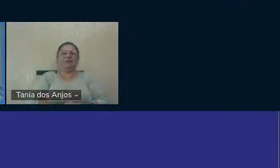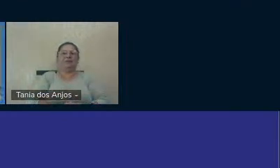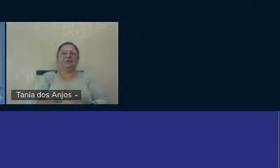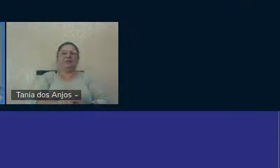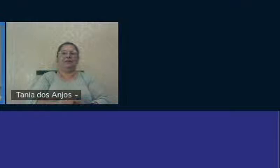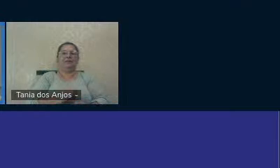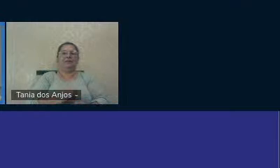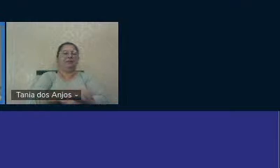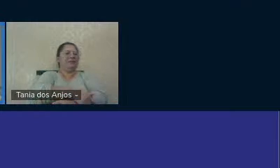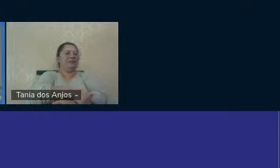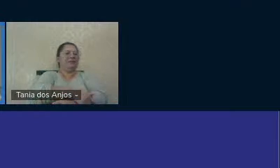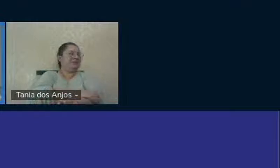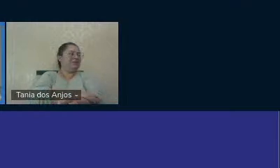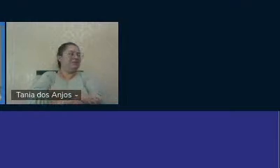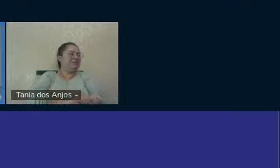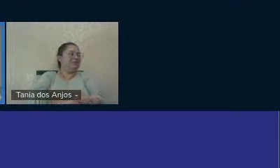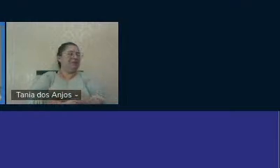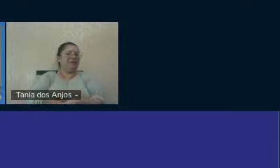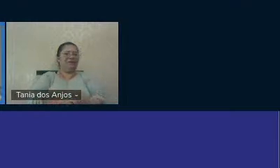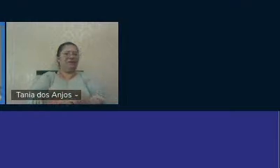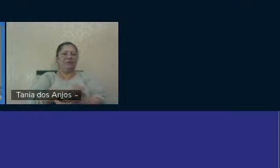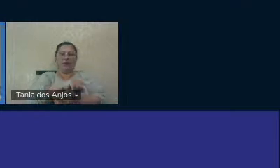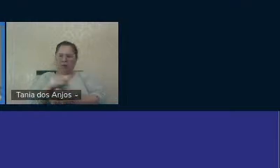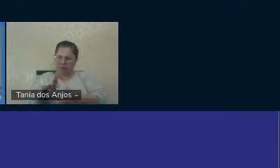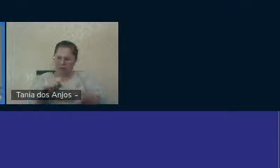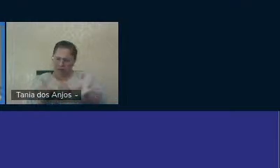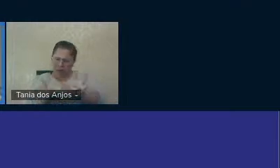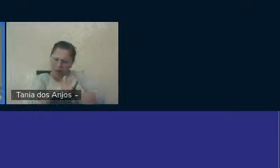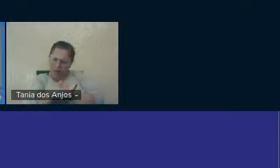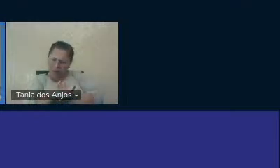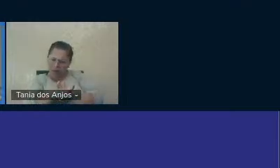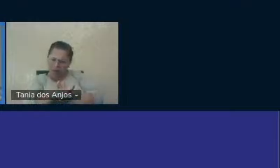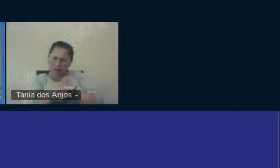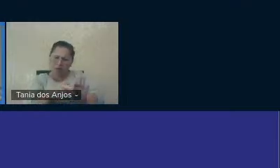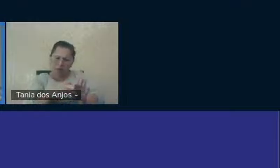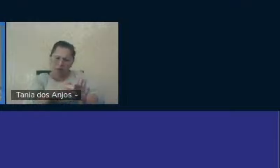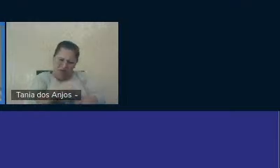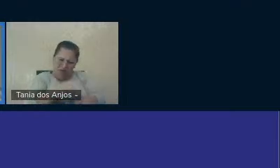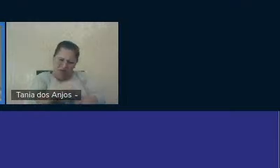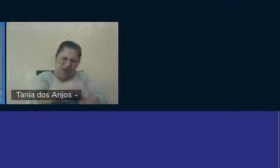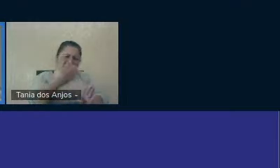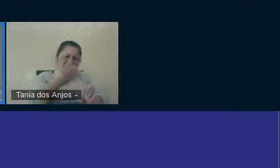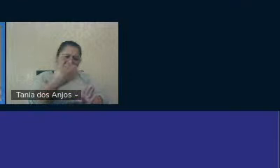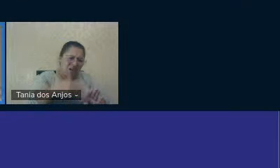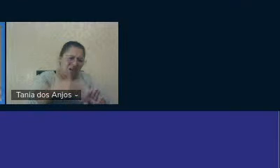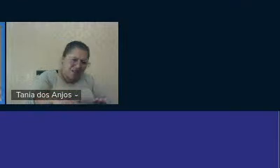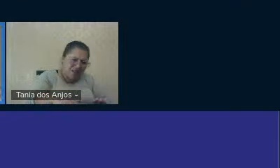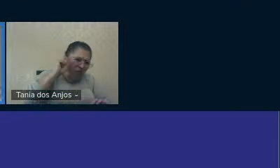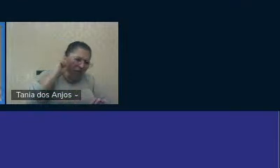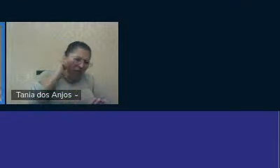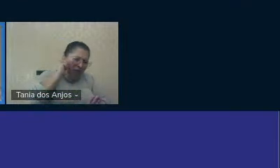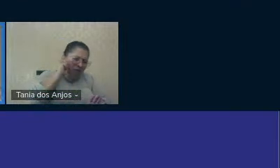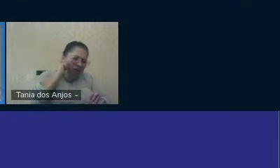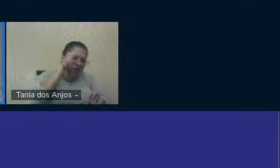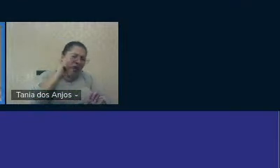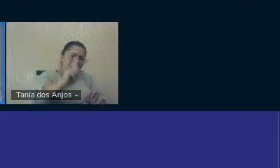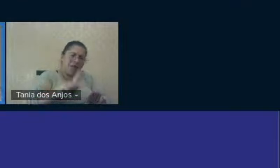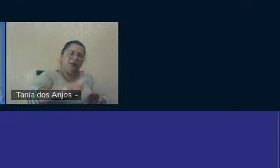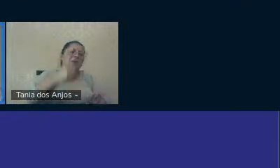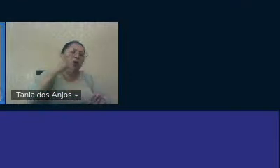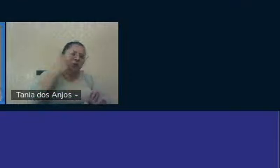Você considera que a literatura surda seja inserida para crianças ouvintes na educação infantil? Sim. Quais os